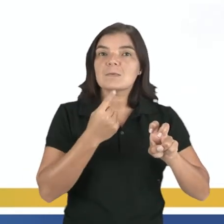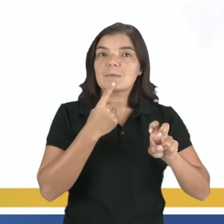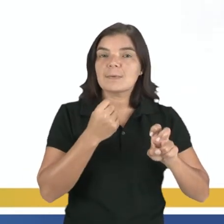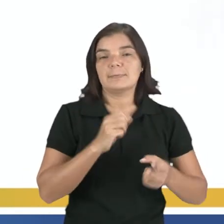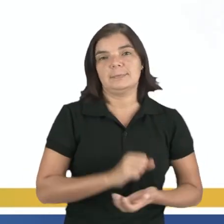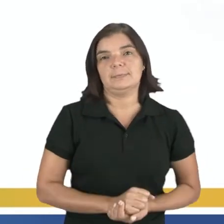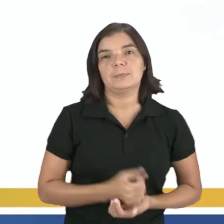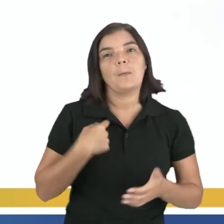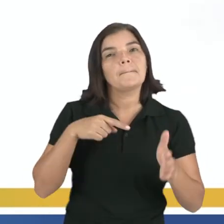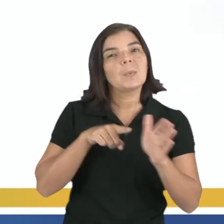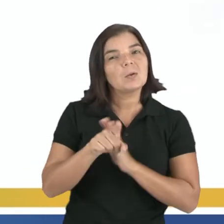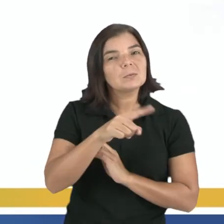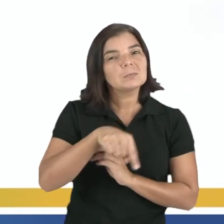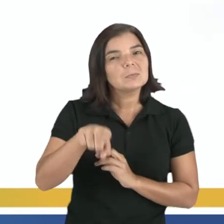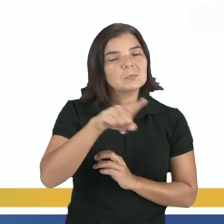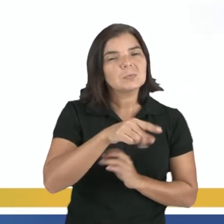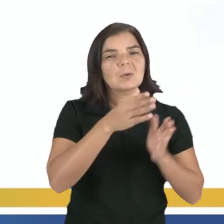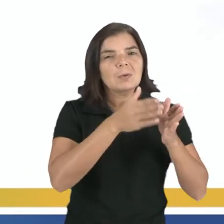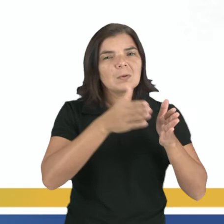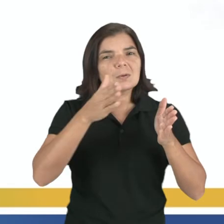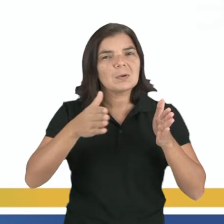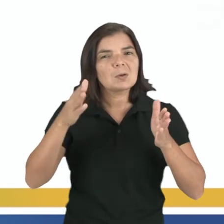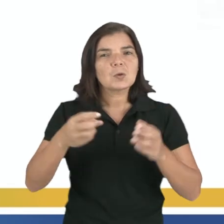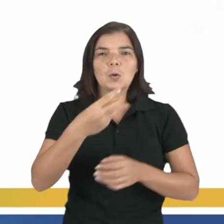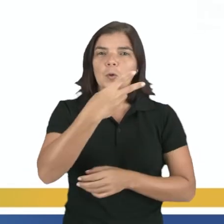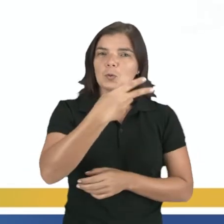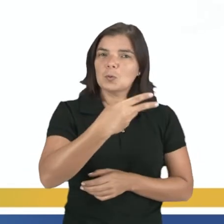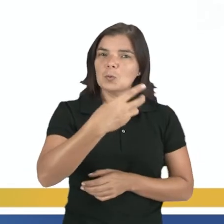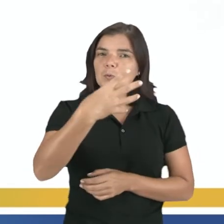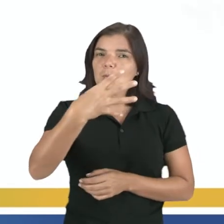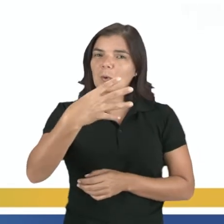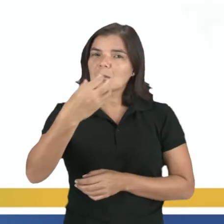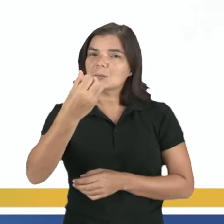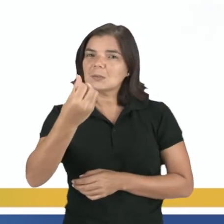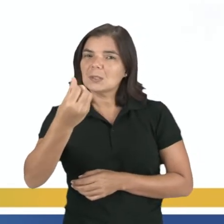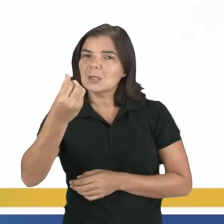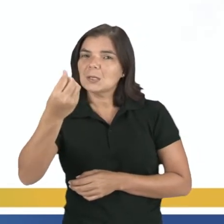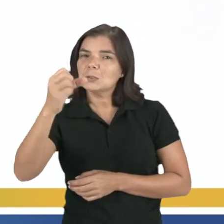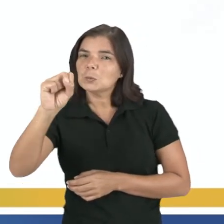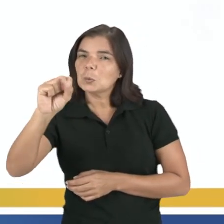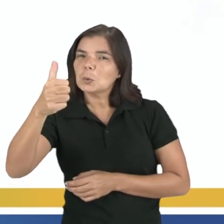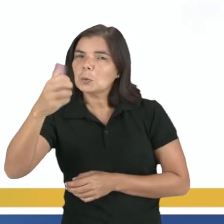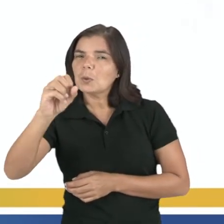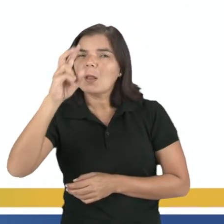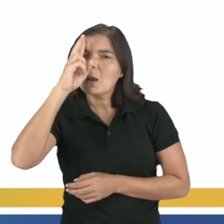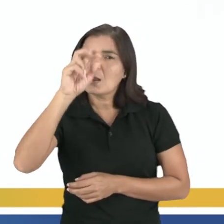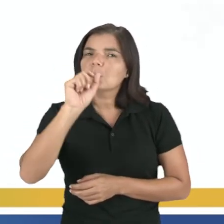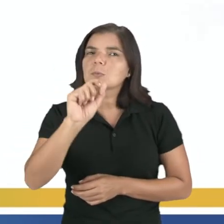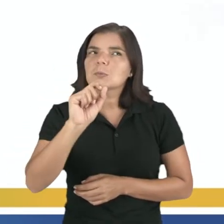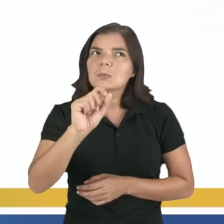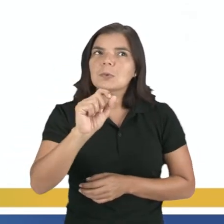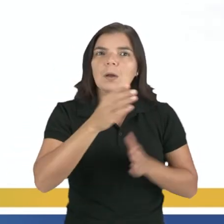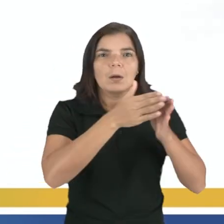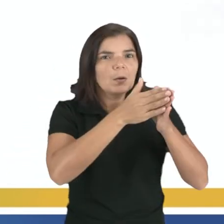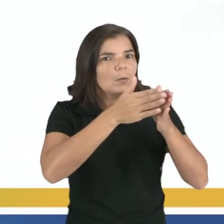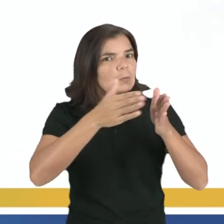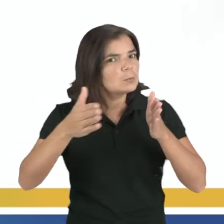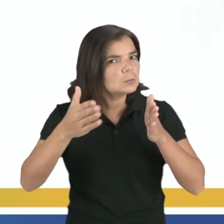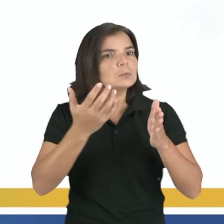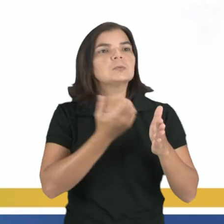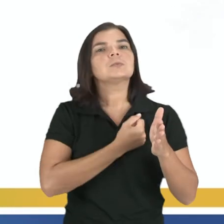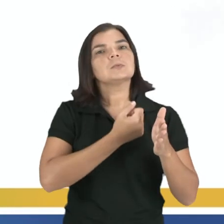vermelhos. Pergunto para você, essa sequência 2, 4, 6, 8, 10, te lembra o quê? Te lembra a sequência dos